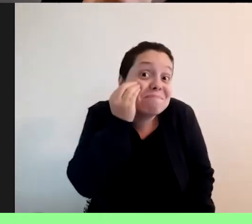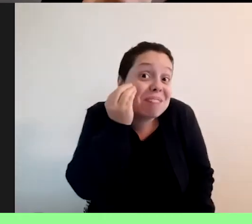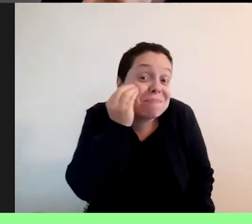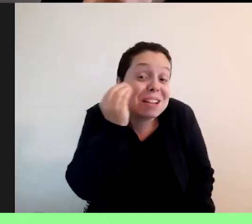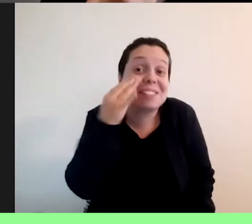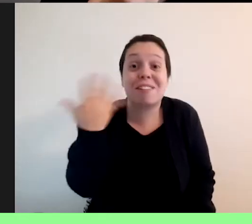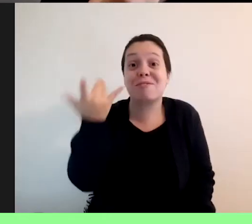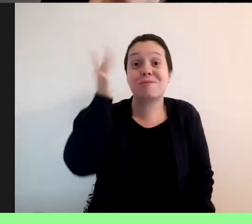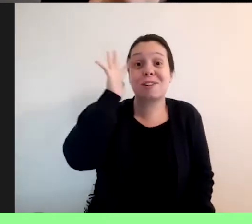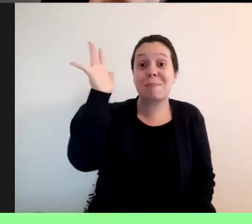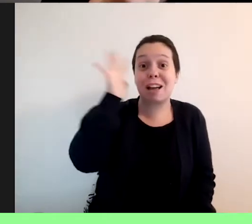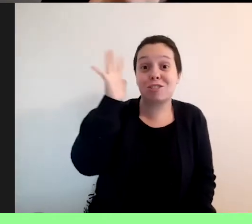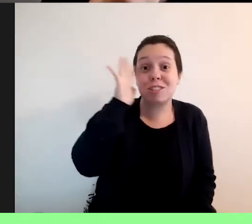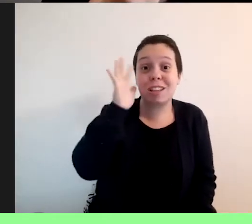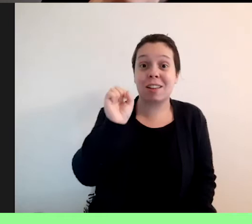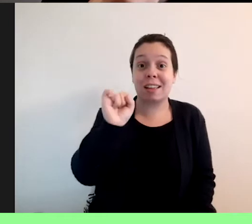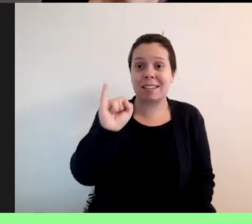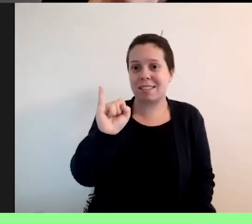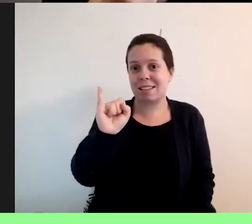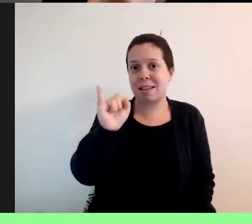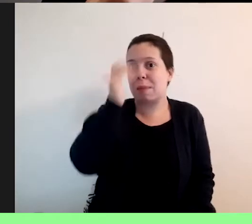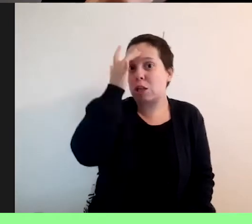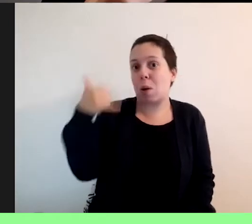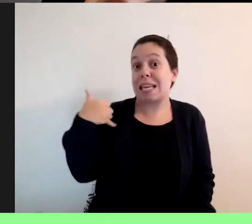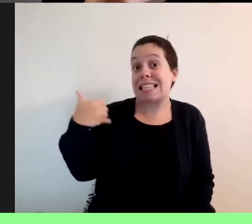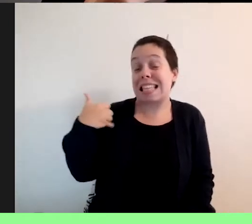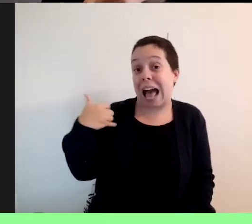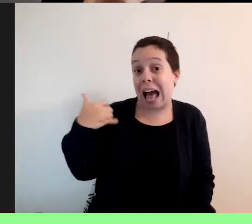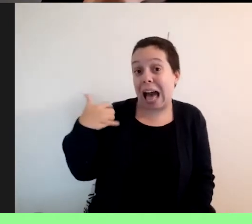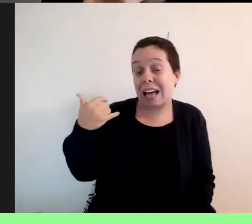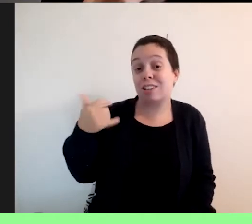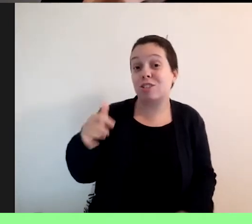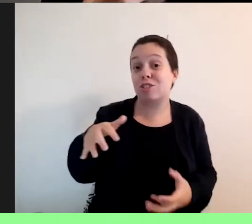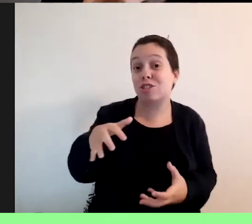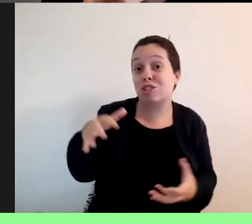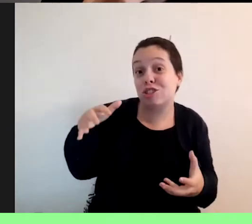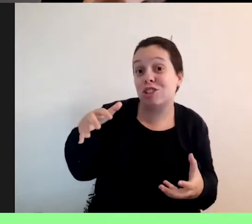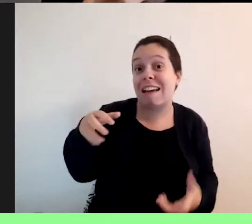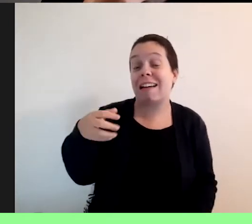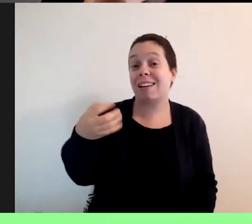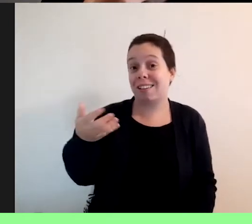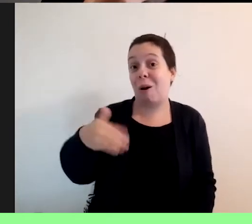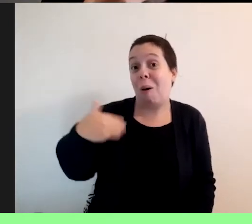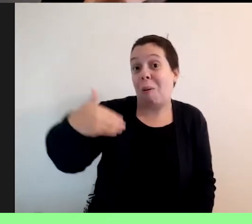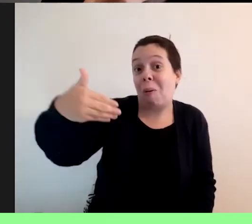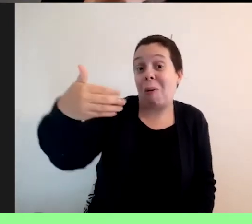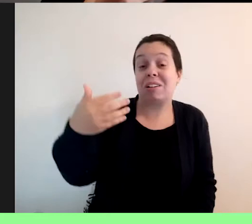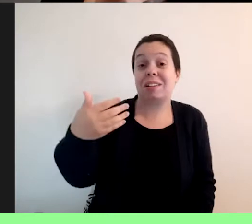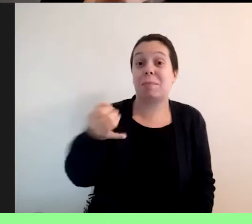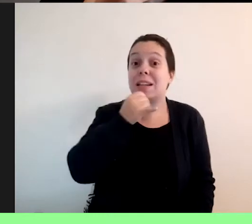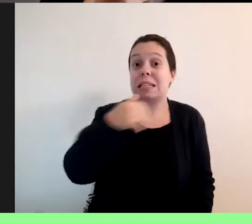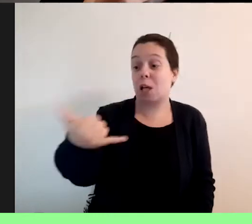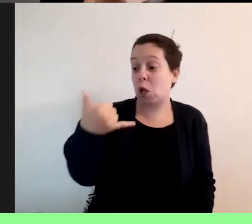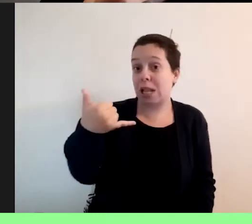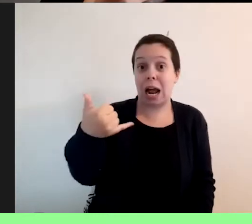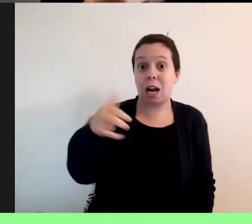que tem uma idade mais avançada, que nunca pegou um celular e tá aprendendo aquela